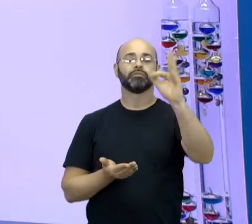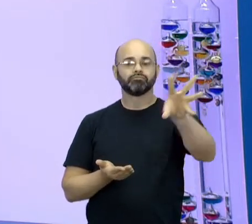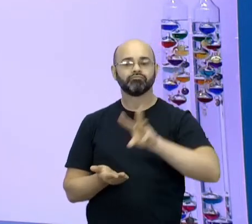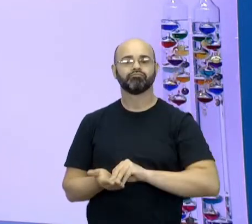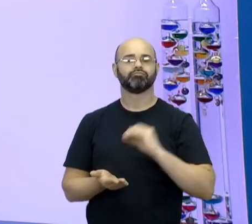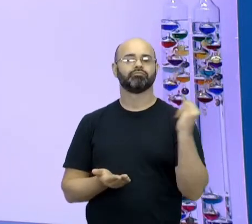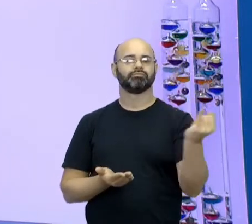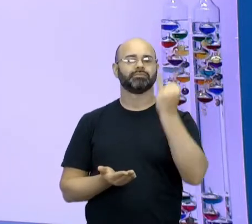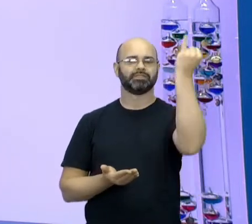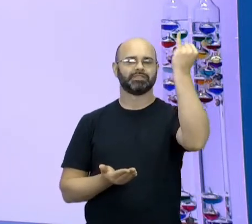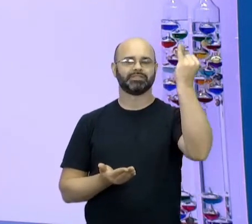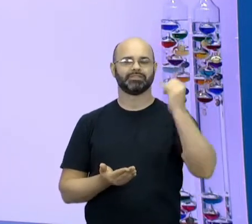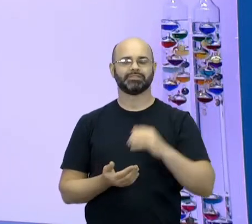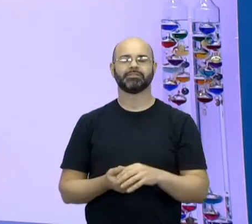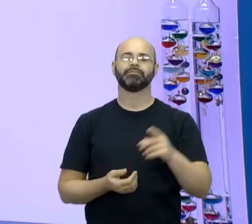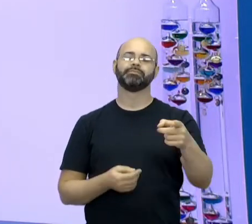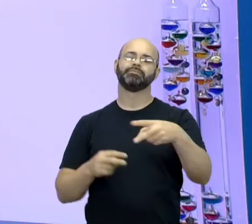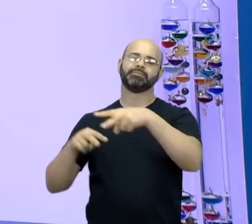Retomando